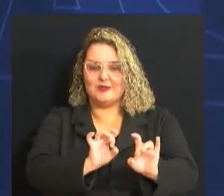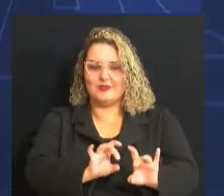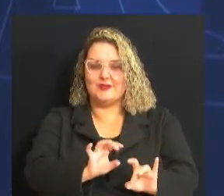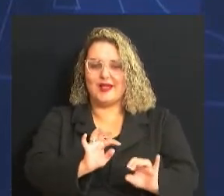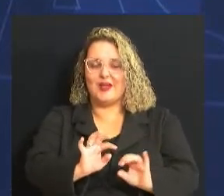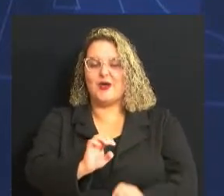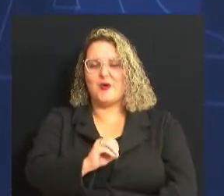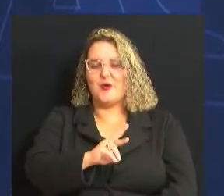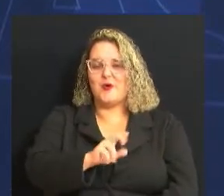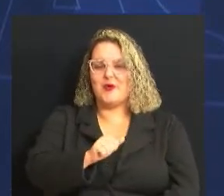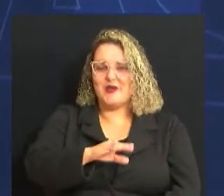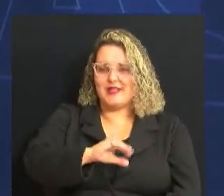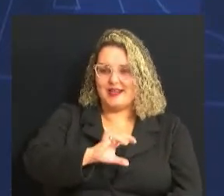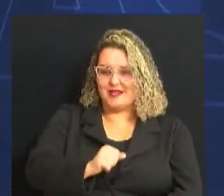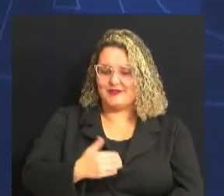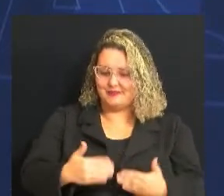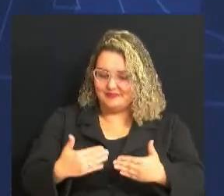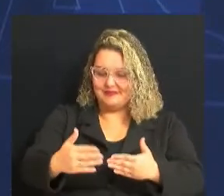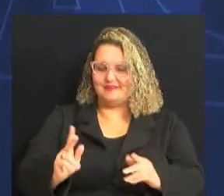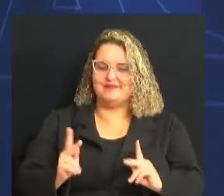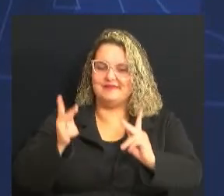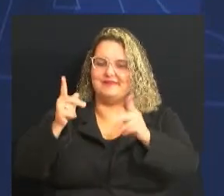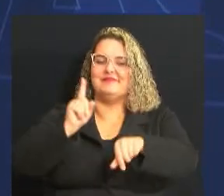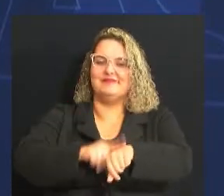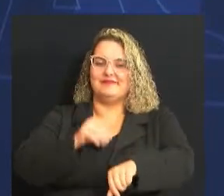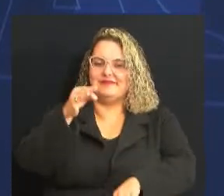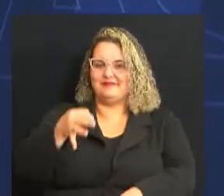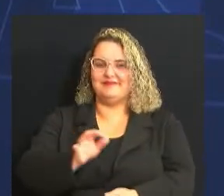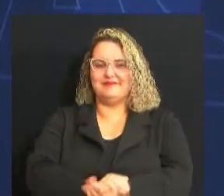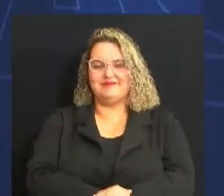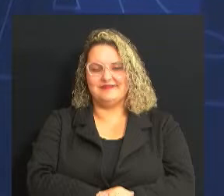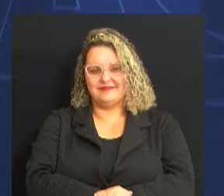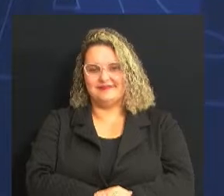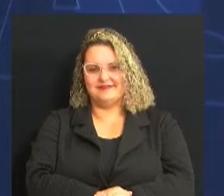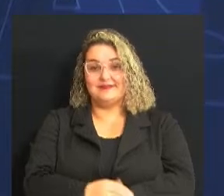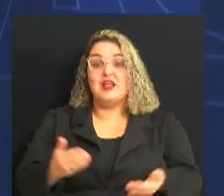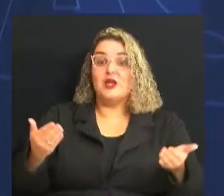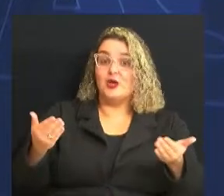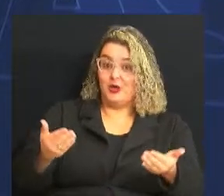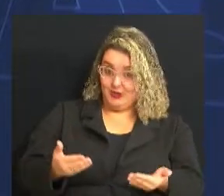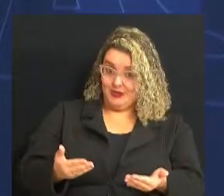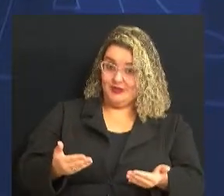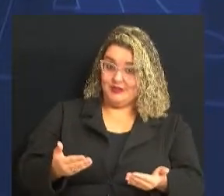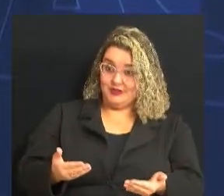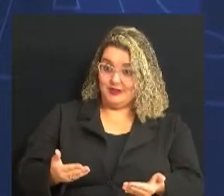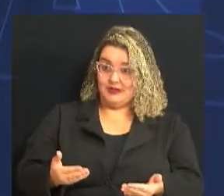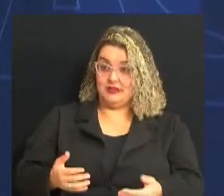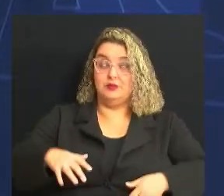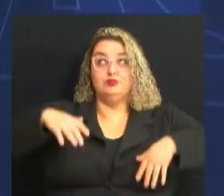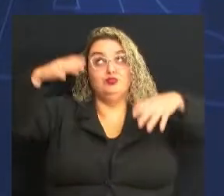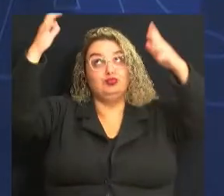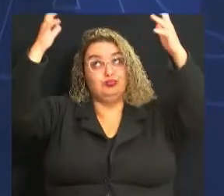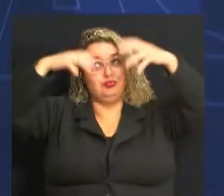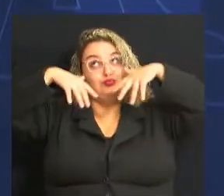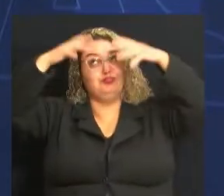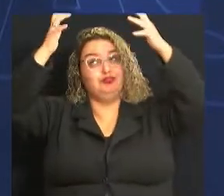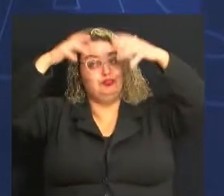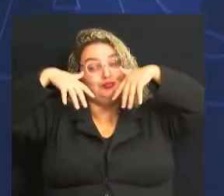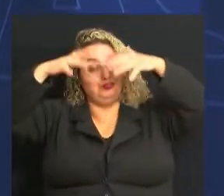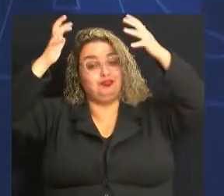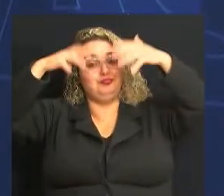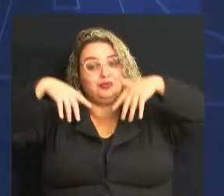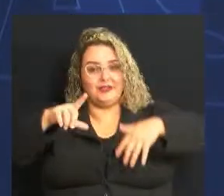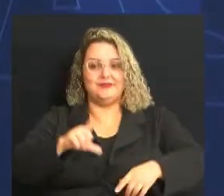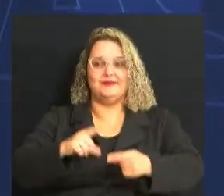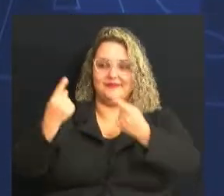Léo, embalaram aí na hora certa. Bom, e hoje, provavelmente debaixo de muita chuva, tem